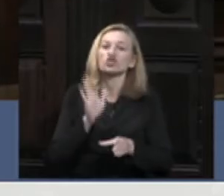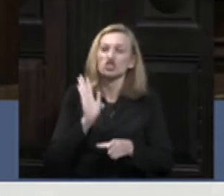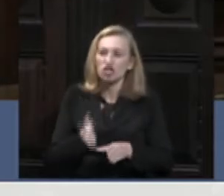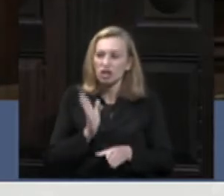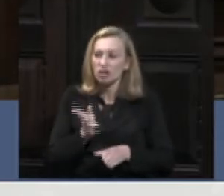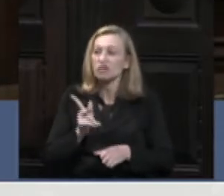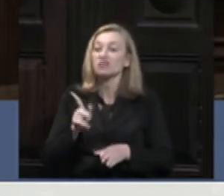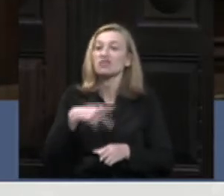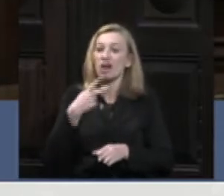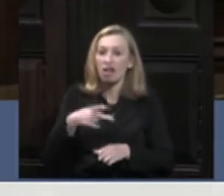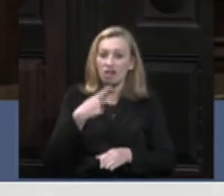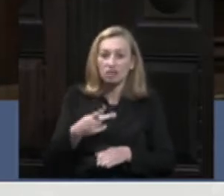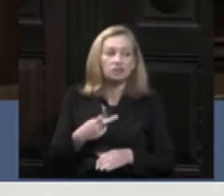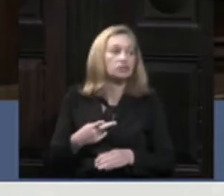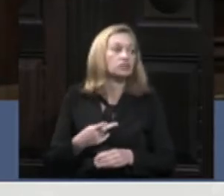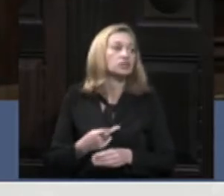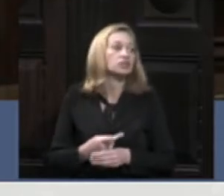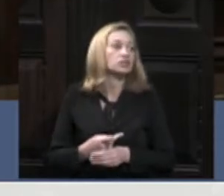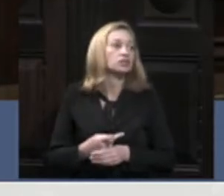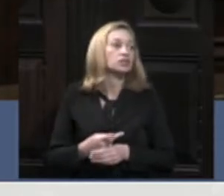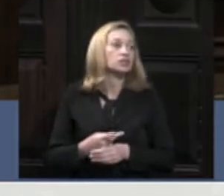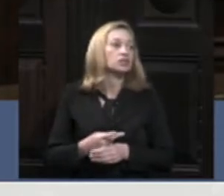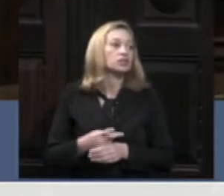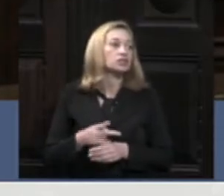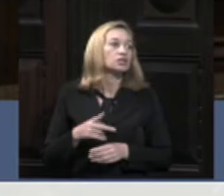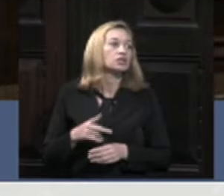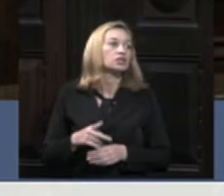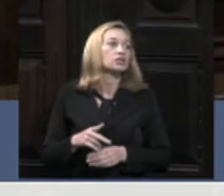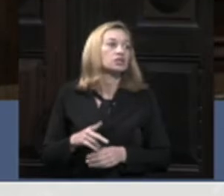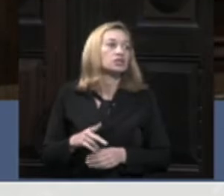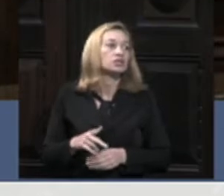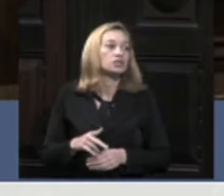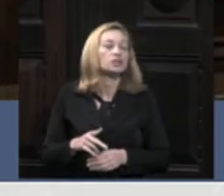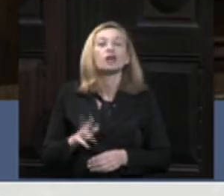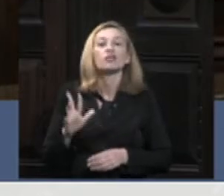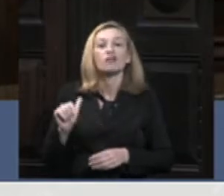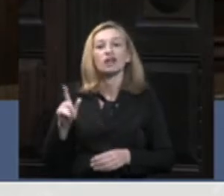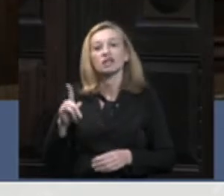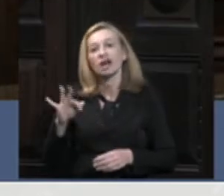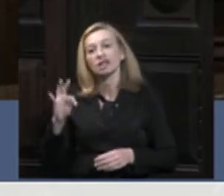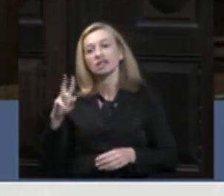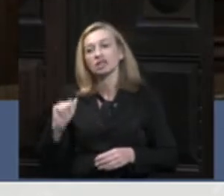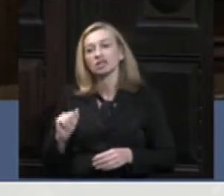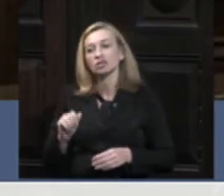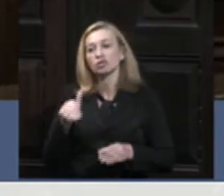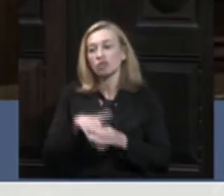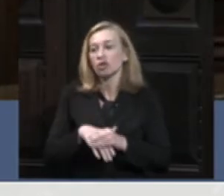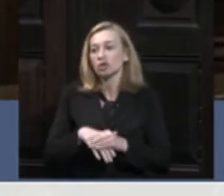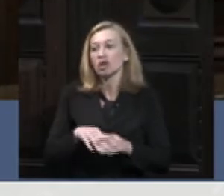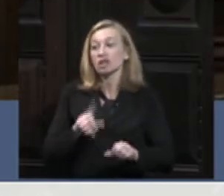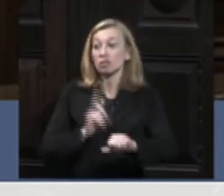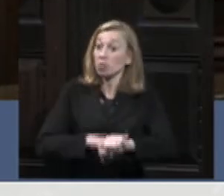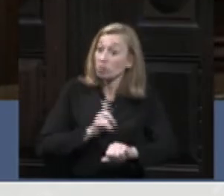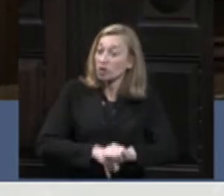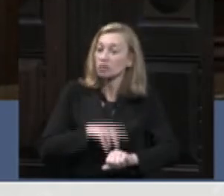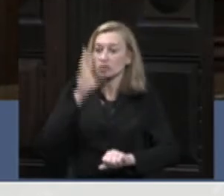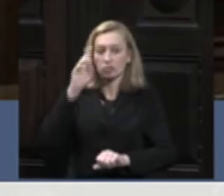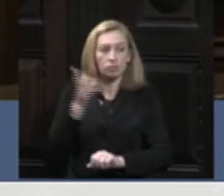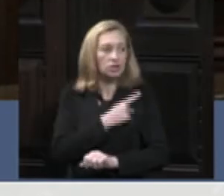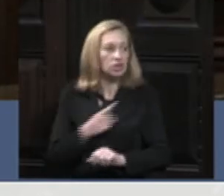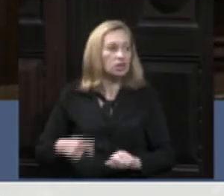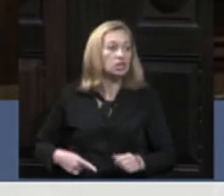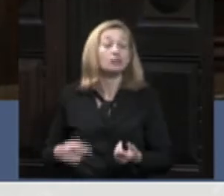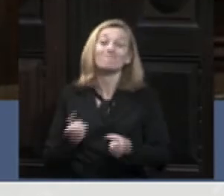questionando a validade do voto eletrônico. Então, esse é um momento